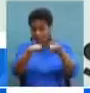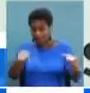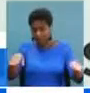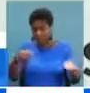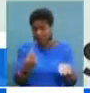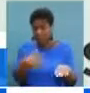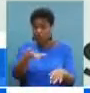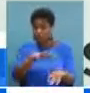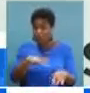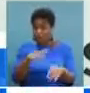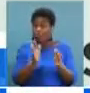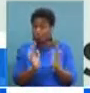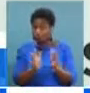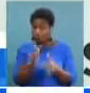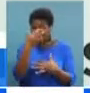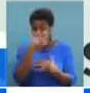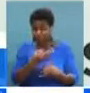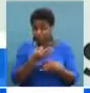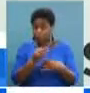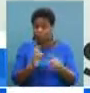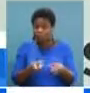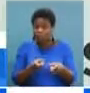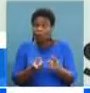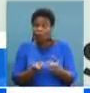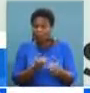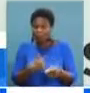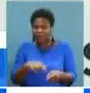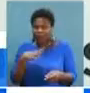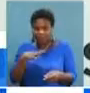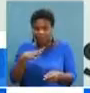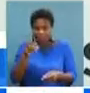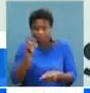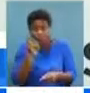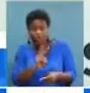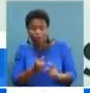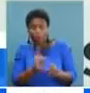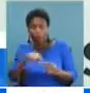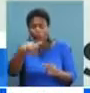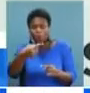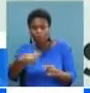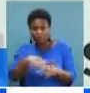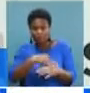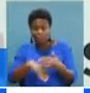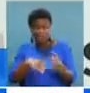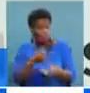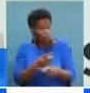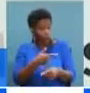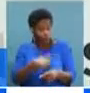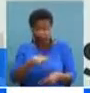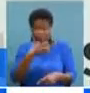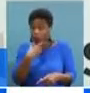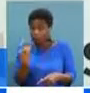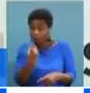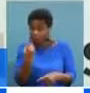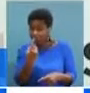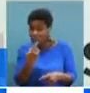ser uma zona franca, para começar. O que nós queremos é olhar o que os outros estão a fazer em termos de parques, porque não estamos sozinhos